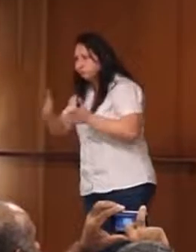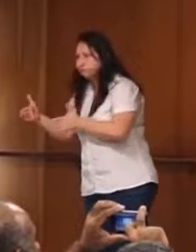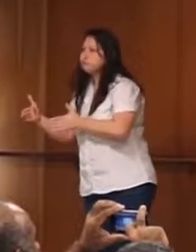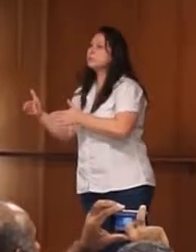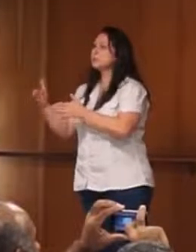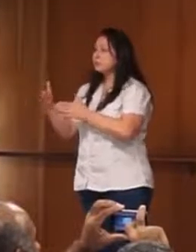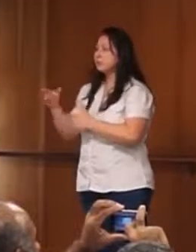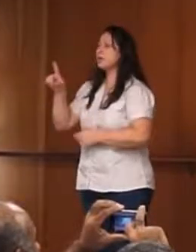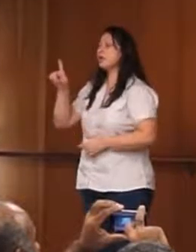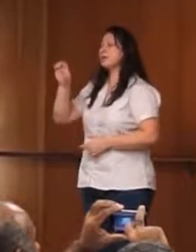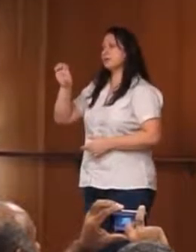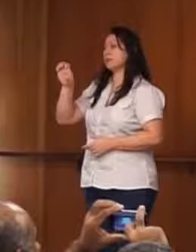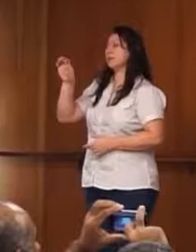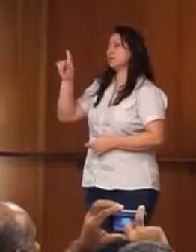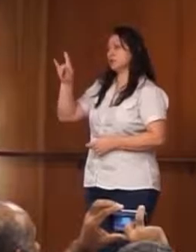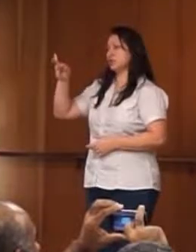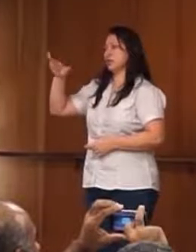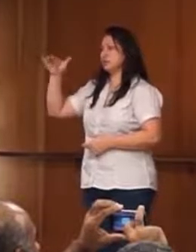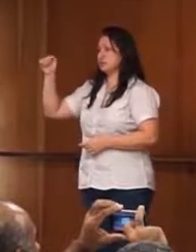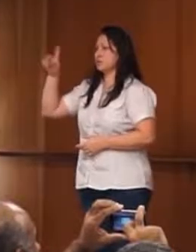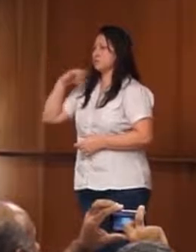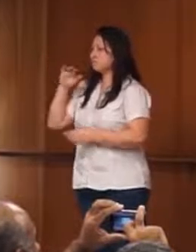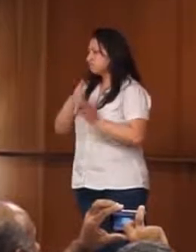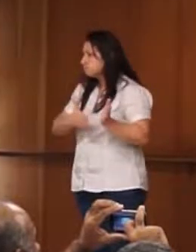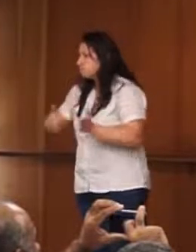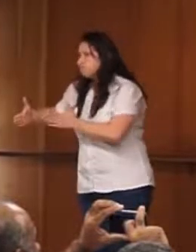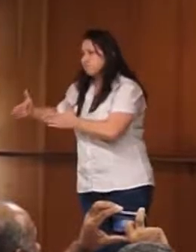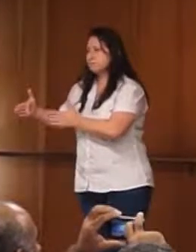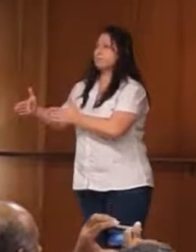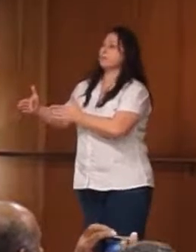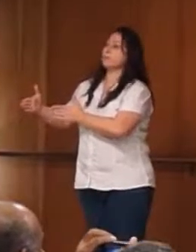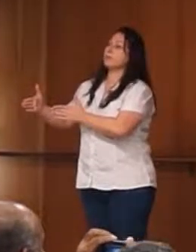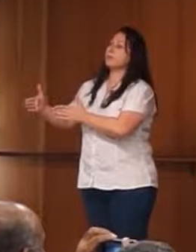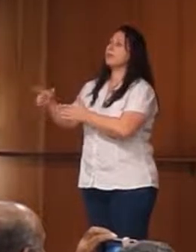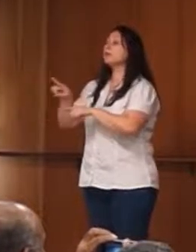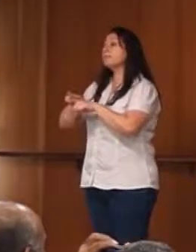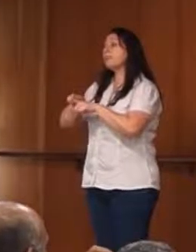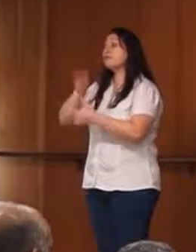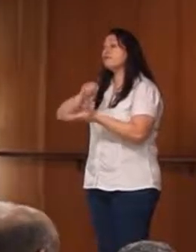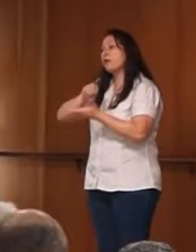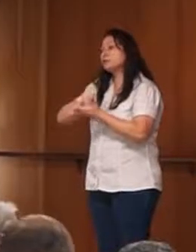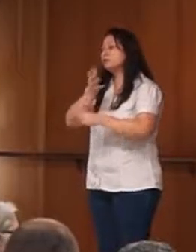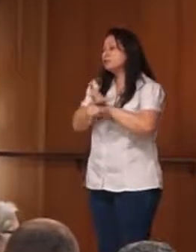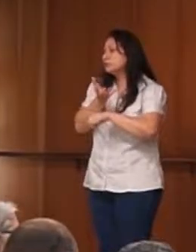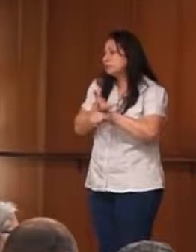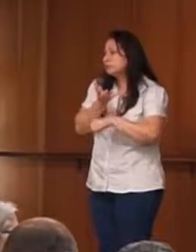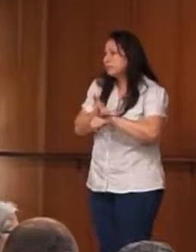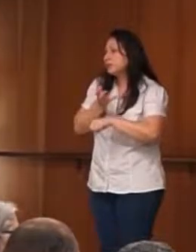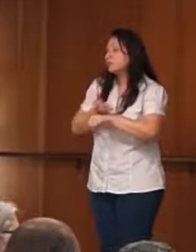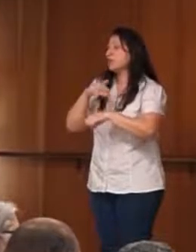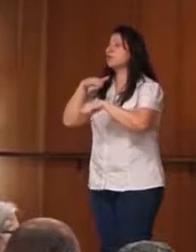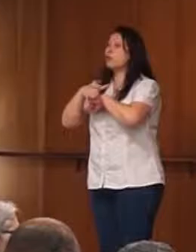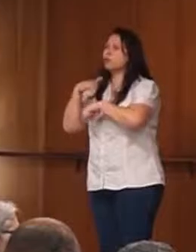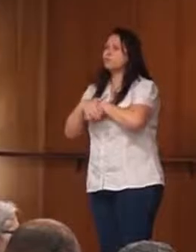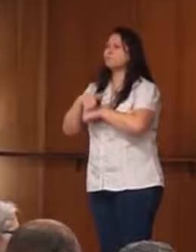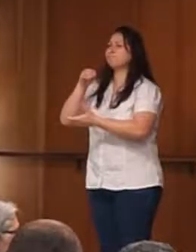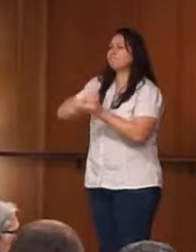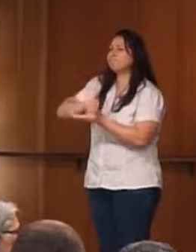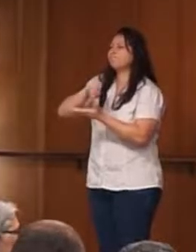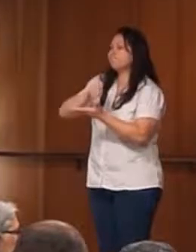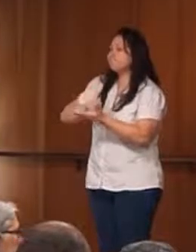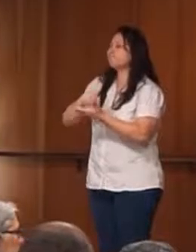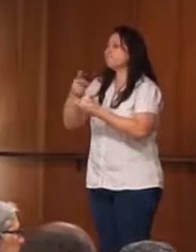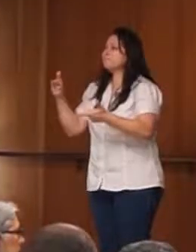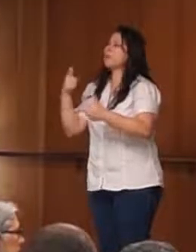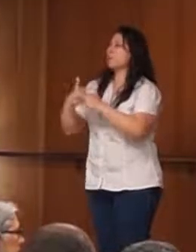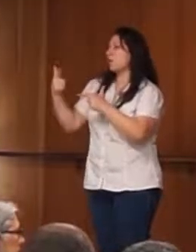baixa participação da representação estudantil na pós-graduação, a ausência de disciplinas no período noturno. Esses são alguns dos